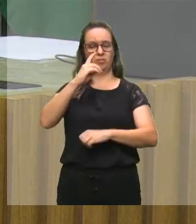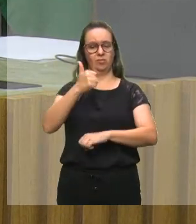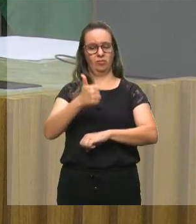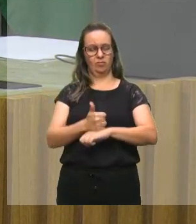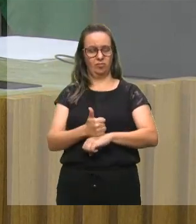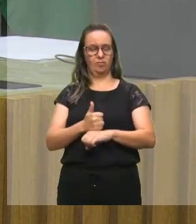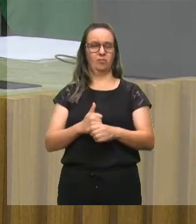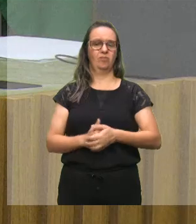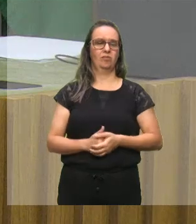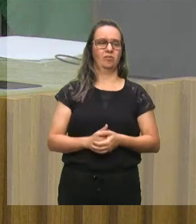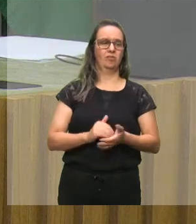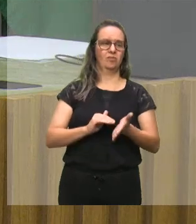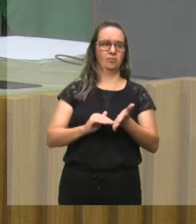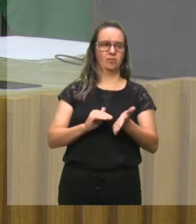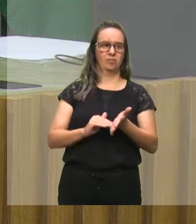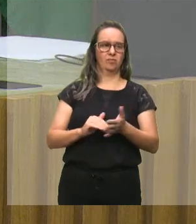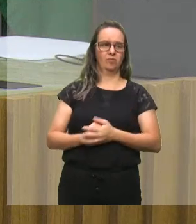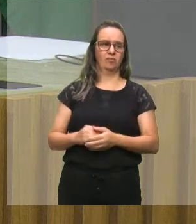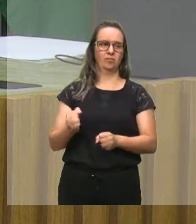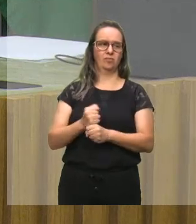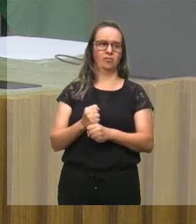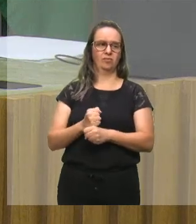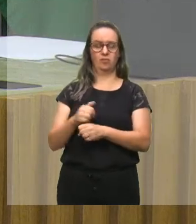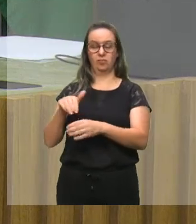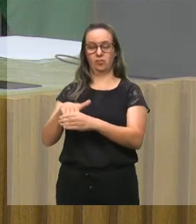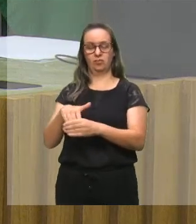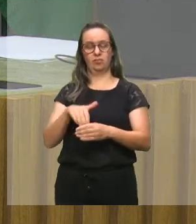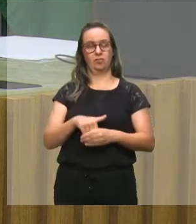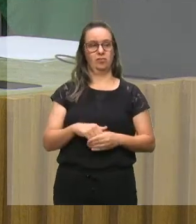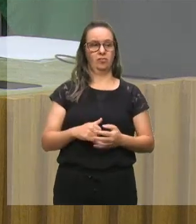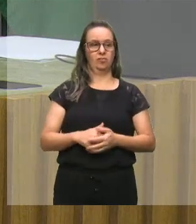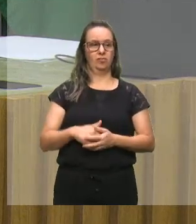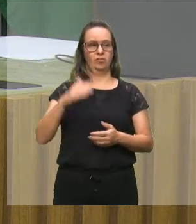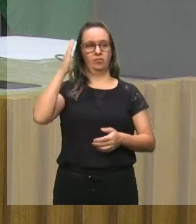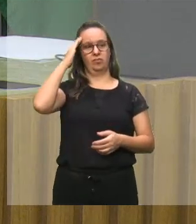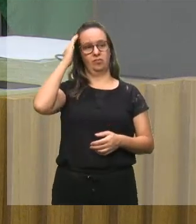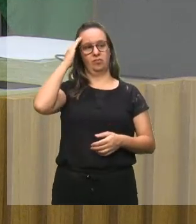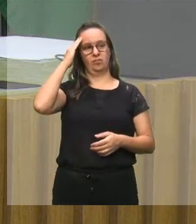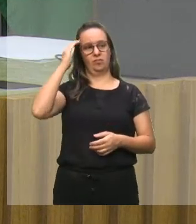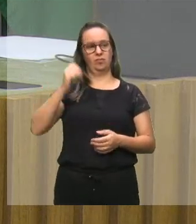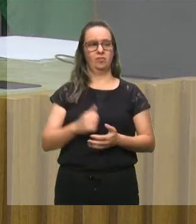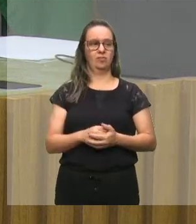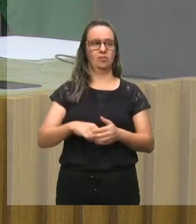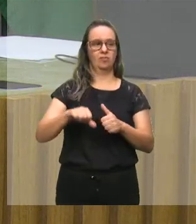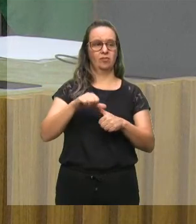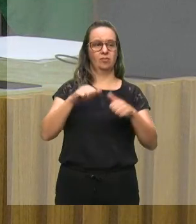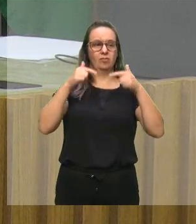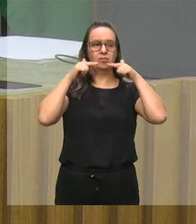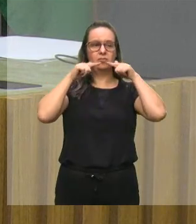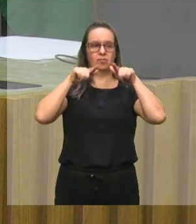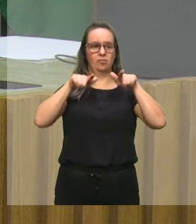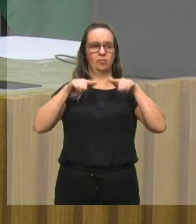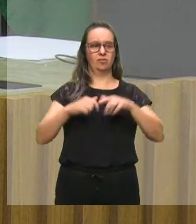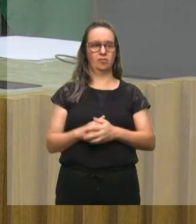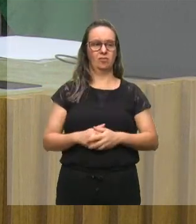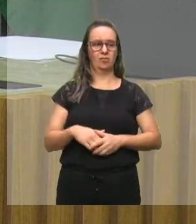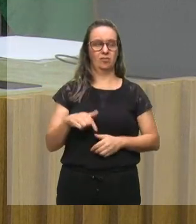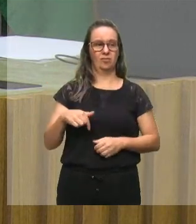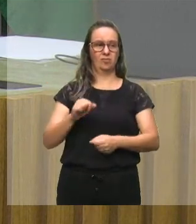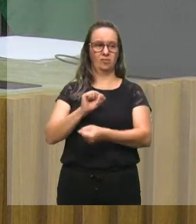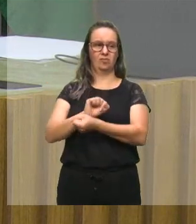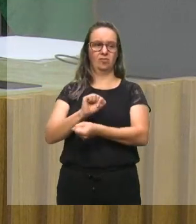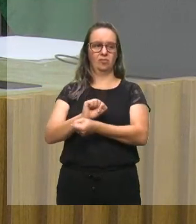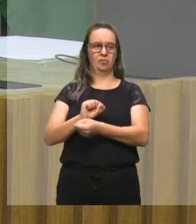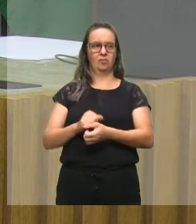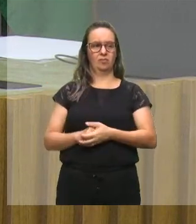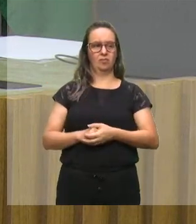A gente está em ano de eleição, a gente sabe que vai ser feita uma troca de gestão aqui, então, assim, eu espero de coração